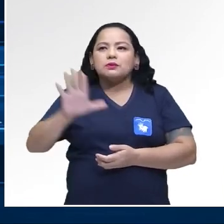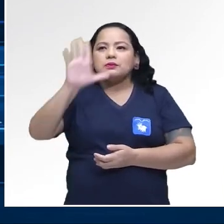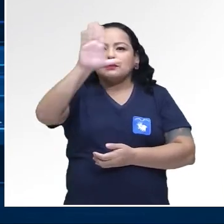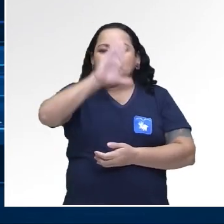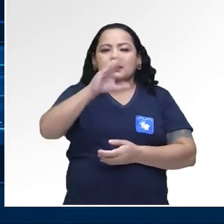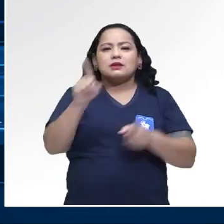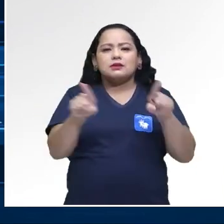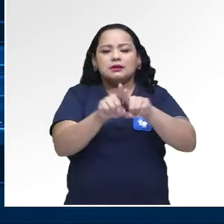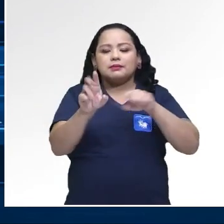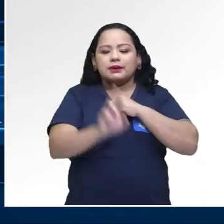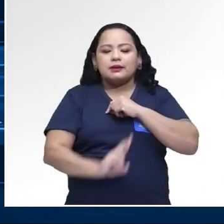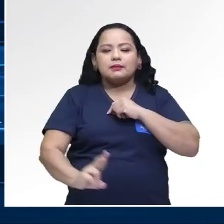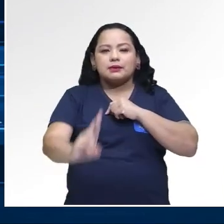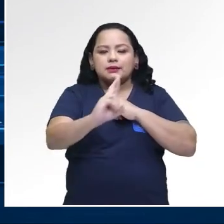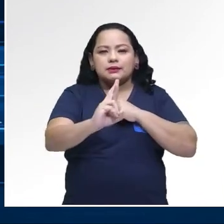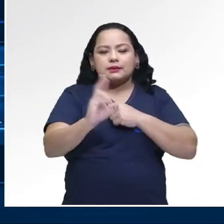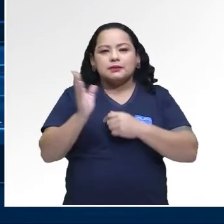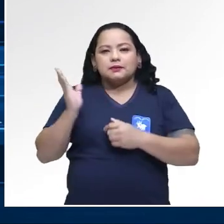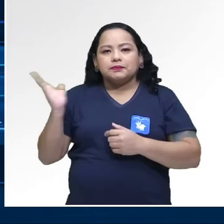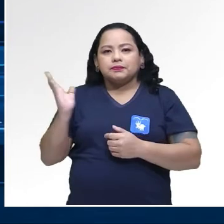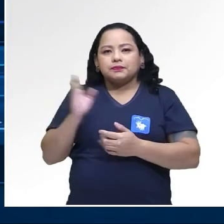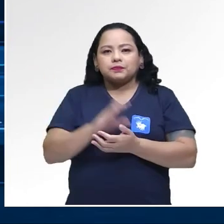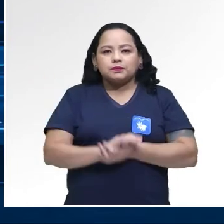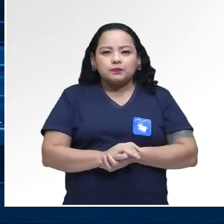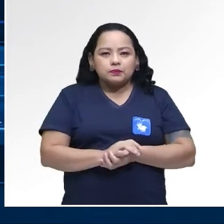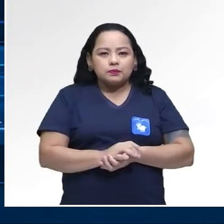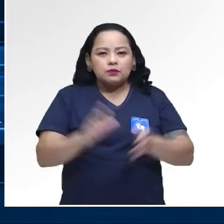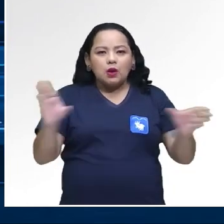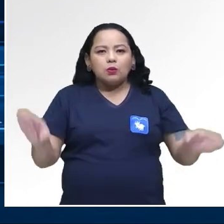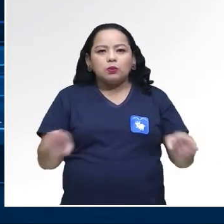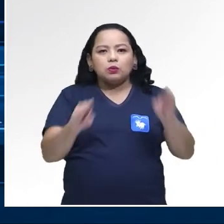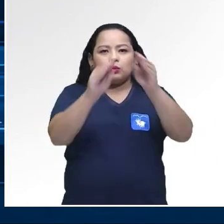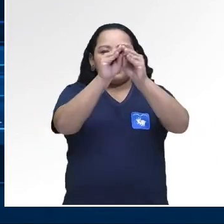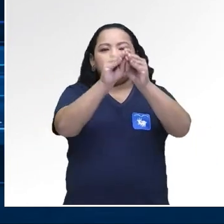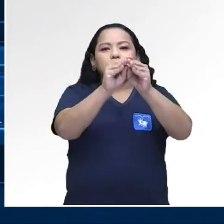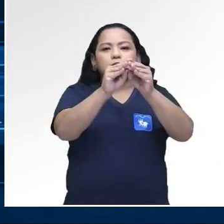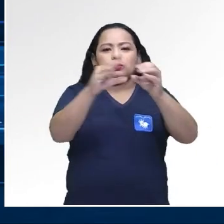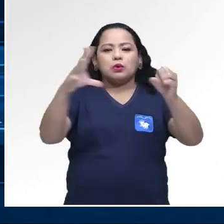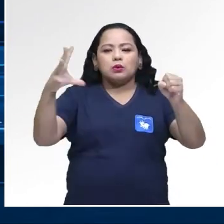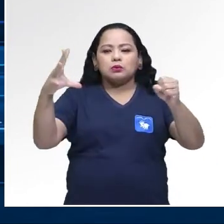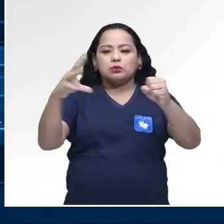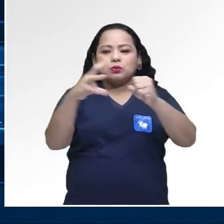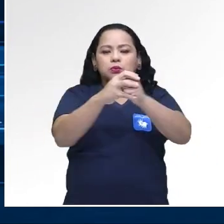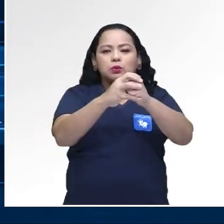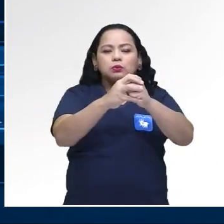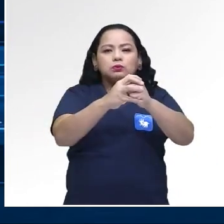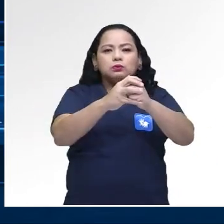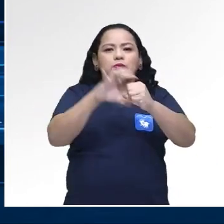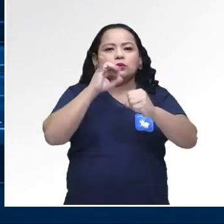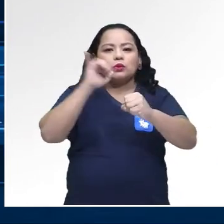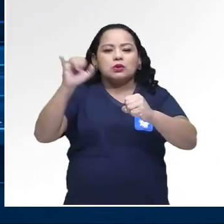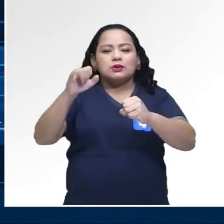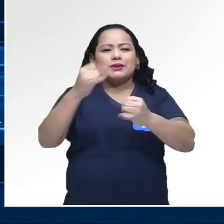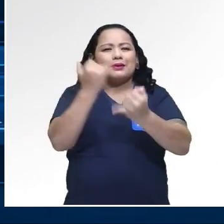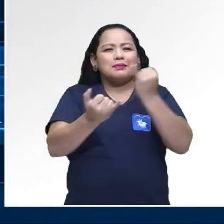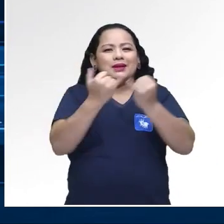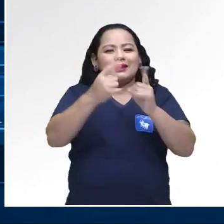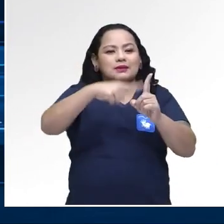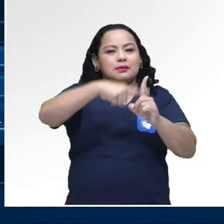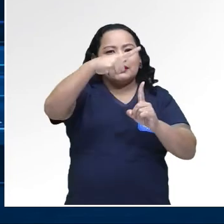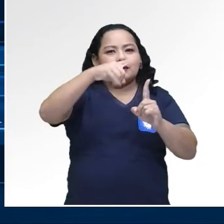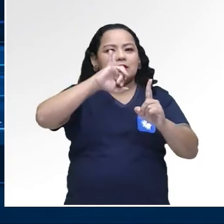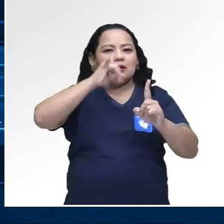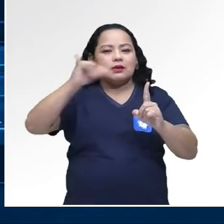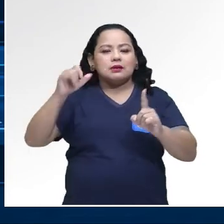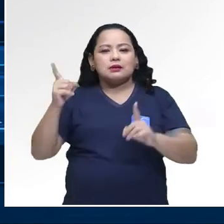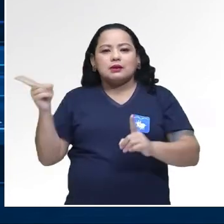a representação, né, da usina nuclear. A gente observa que é bem parecido com a usina termoelétrica. Né, a gente tem aqui ó,